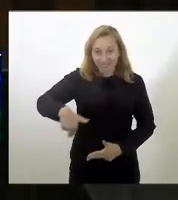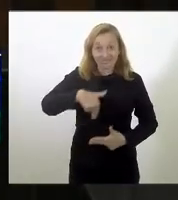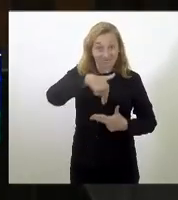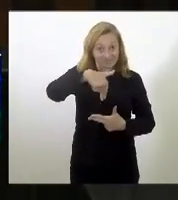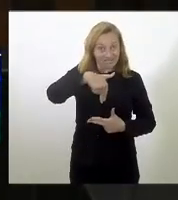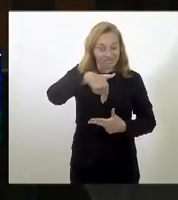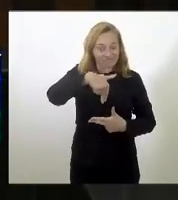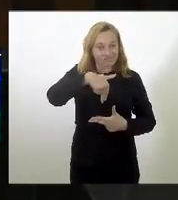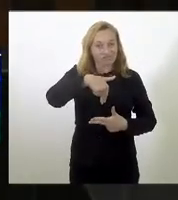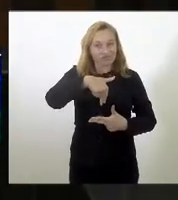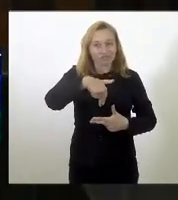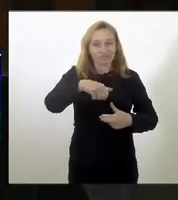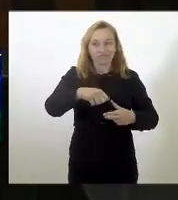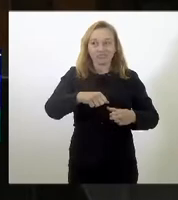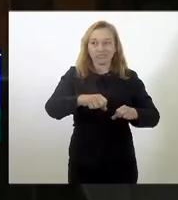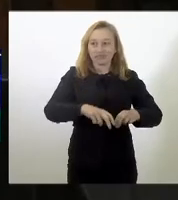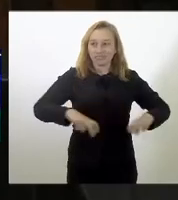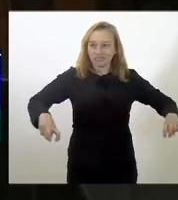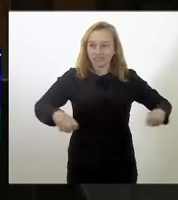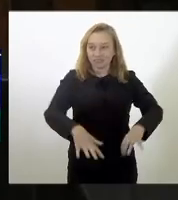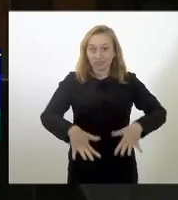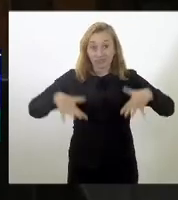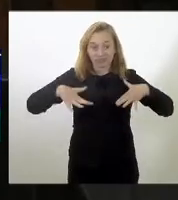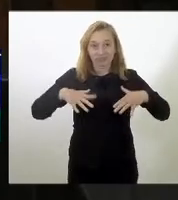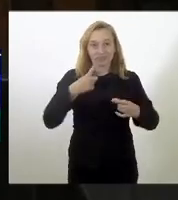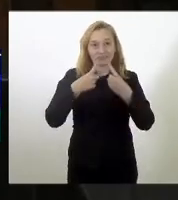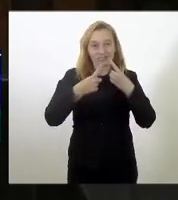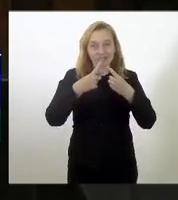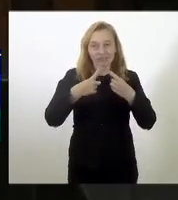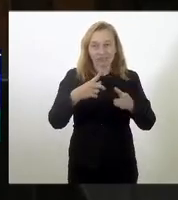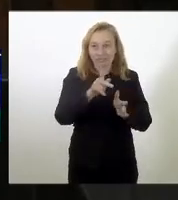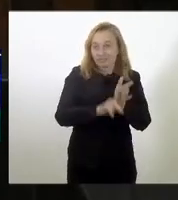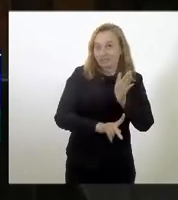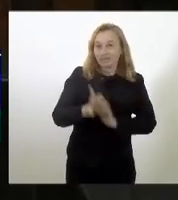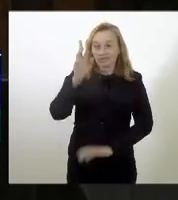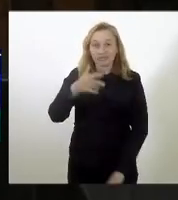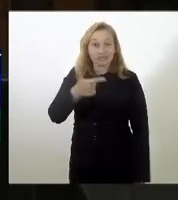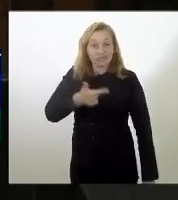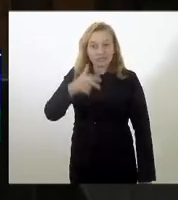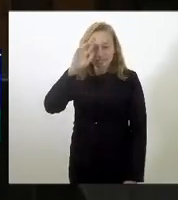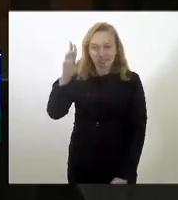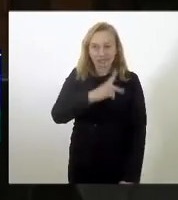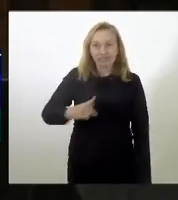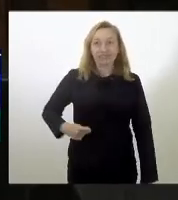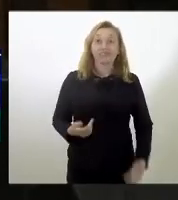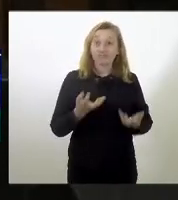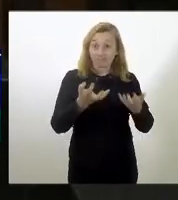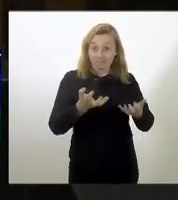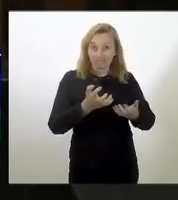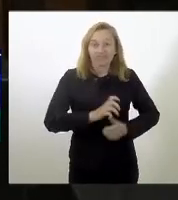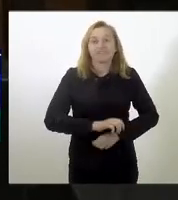do plenário para discutirmos o projeto. Em segundo lugar, senhor presidente, eu quero